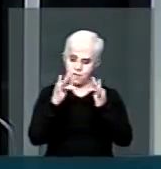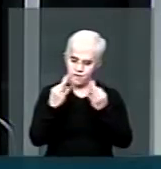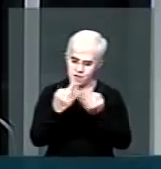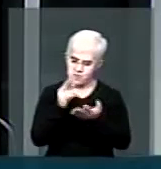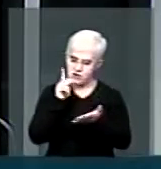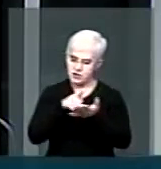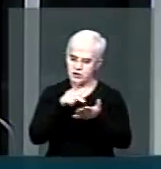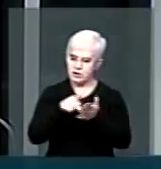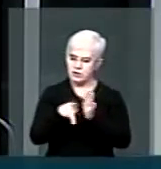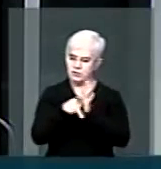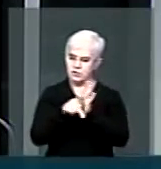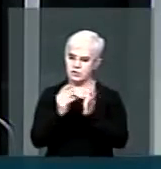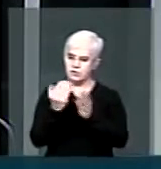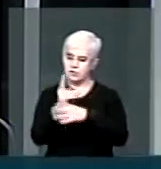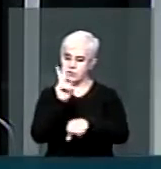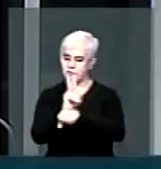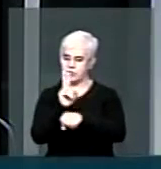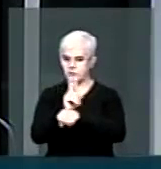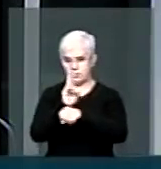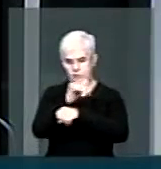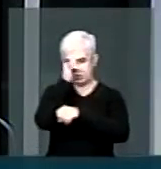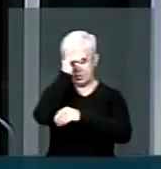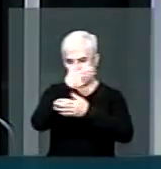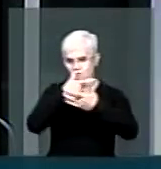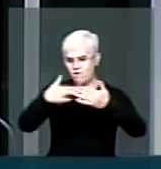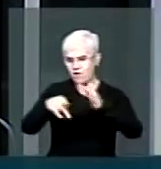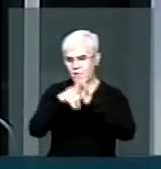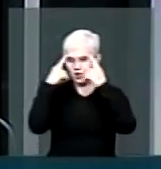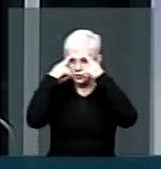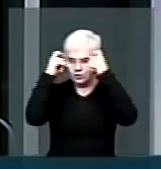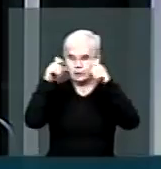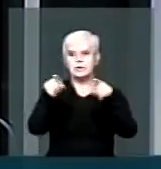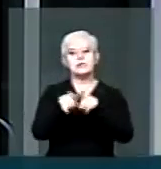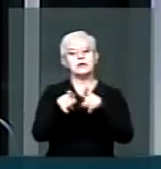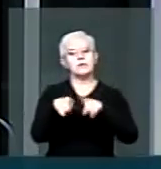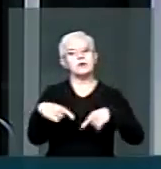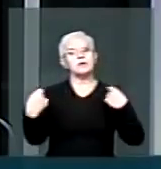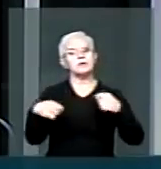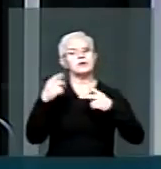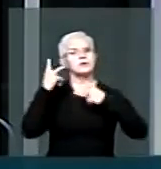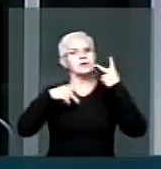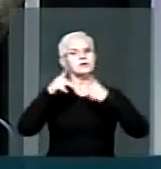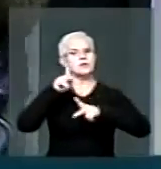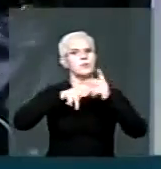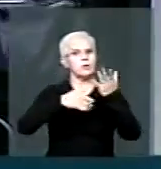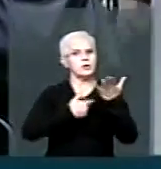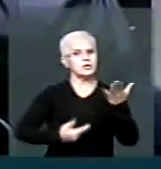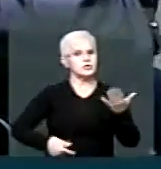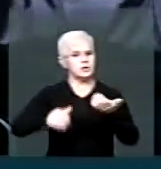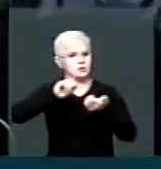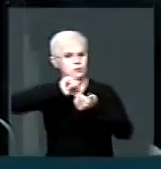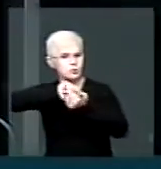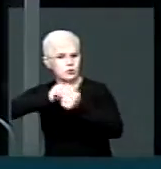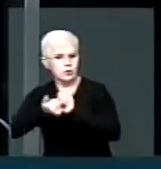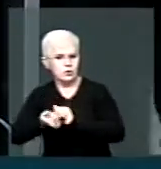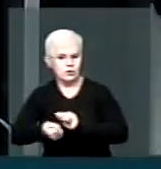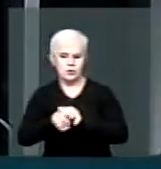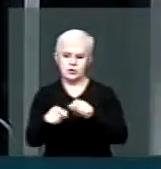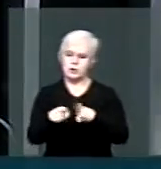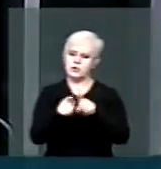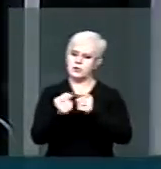essencial do processo de prevenção de diversos tipos de violência, também são necessárias políticas públicas adequadas e